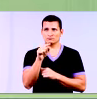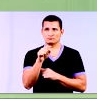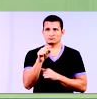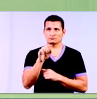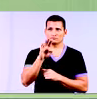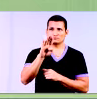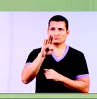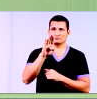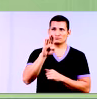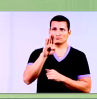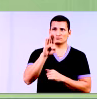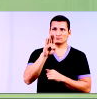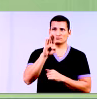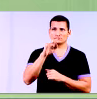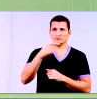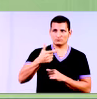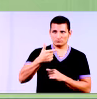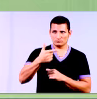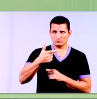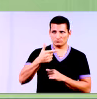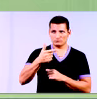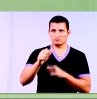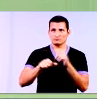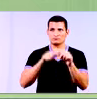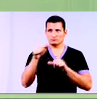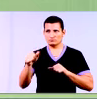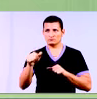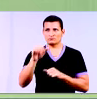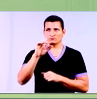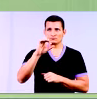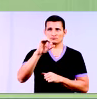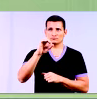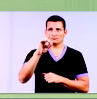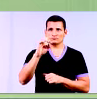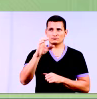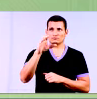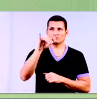base 2, eu quero converter para a base decimal. O que eu